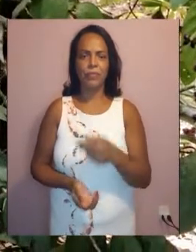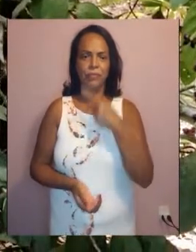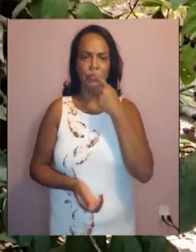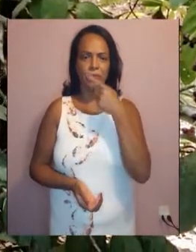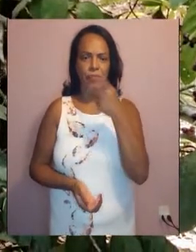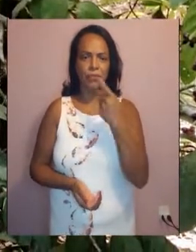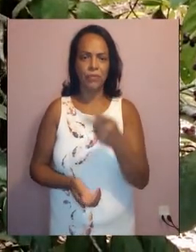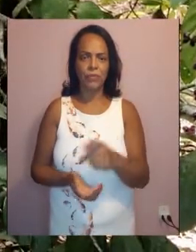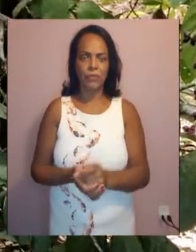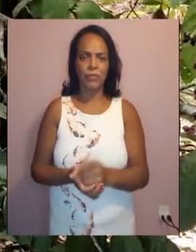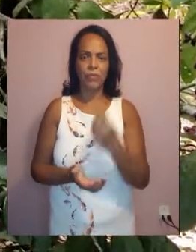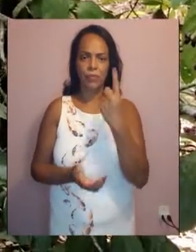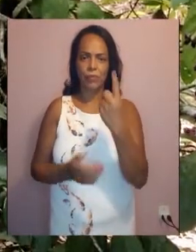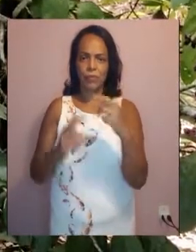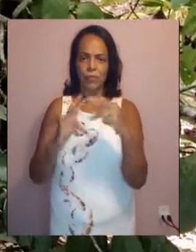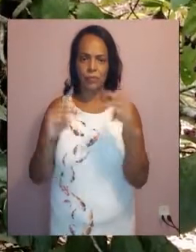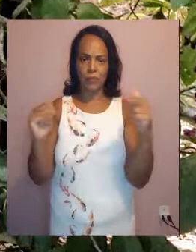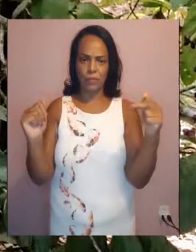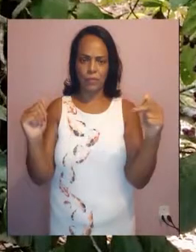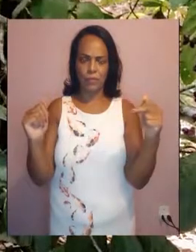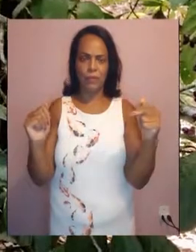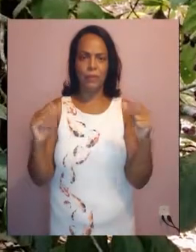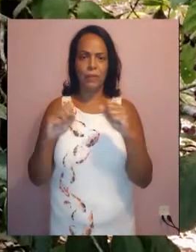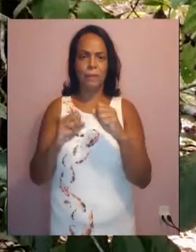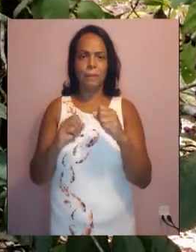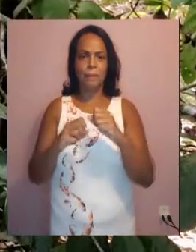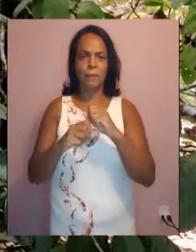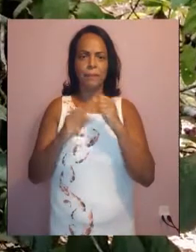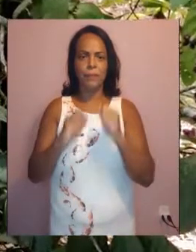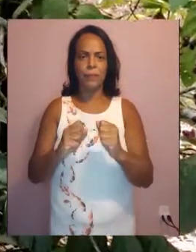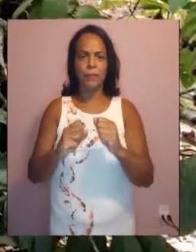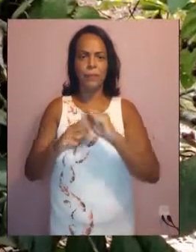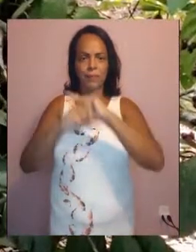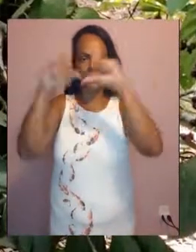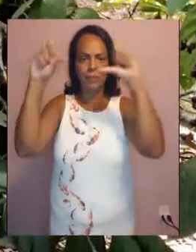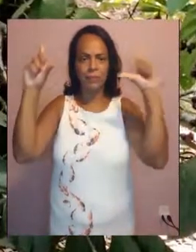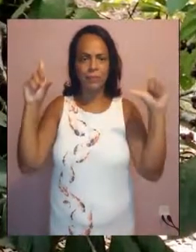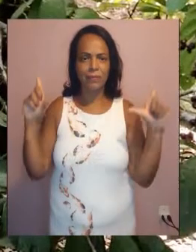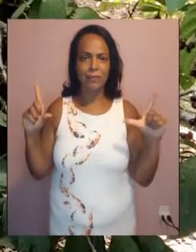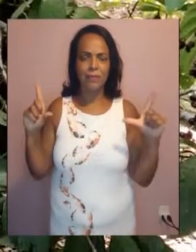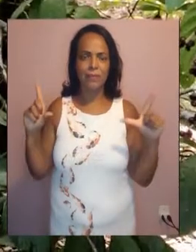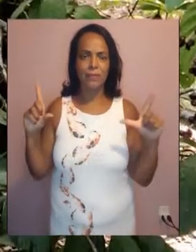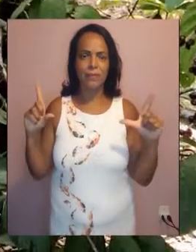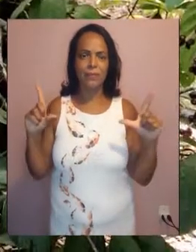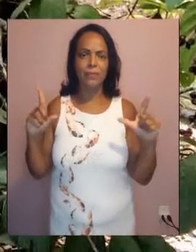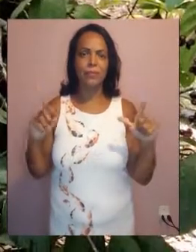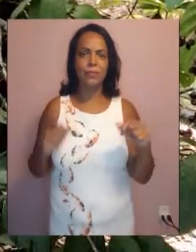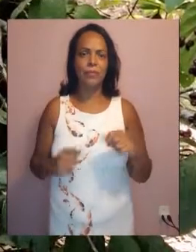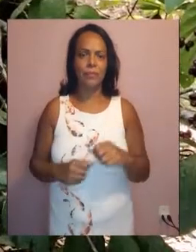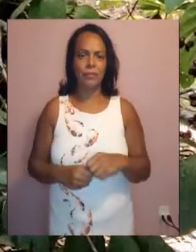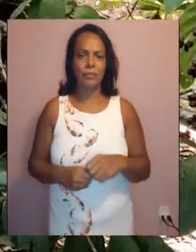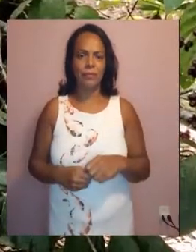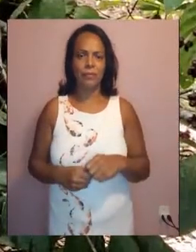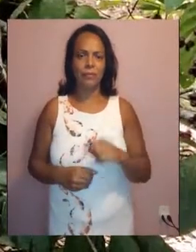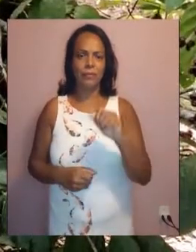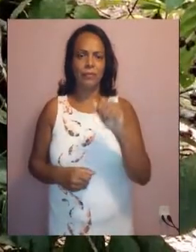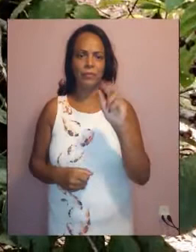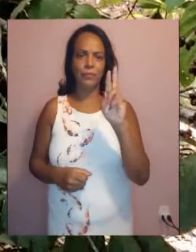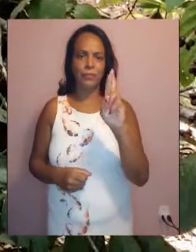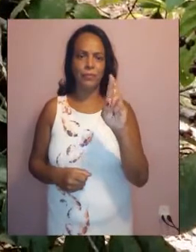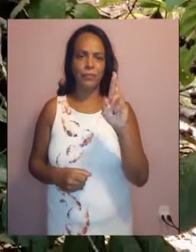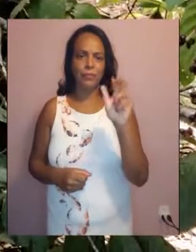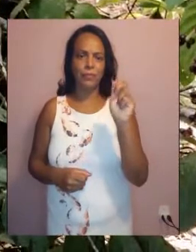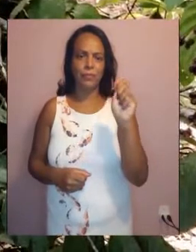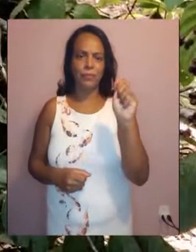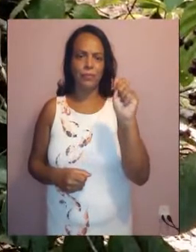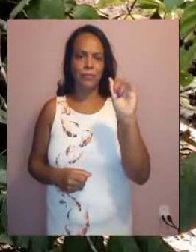salientar também uma coisa, para que fique bem esclarecido, né? O Raimundo Irineu Serra,